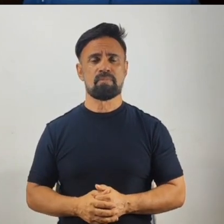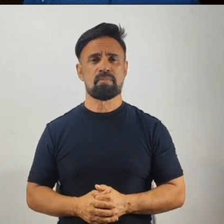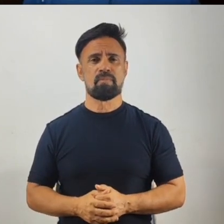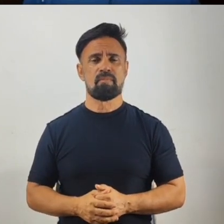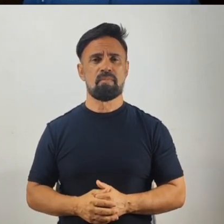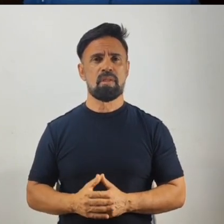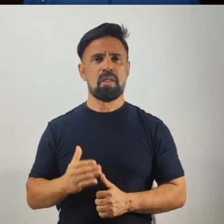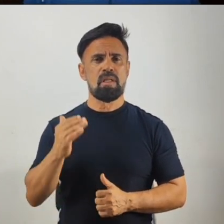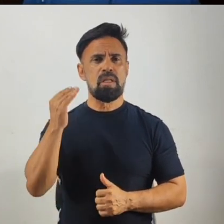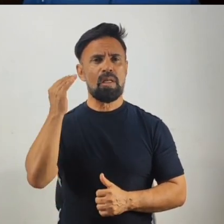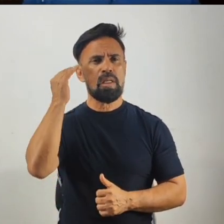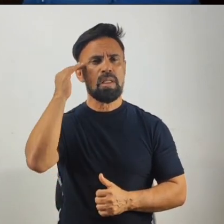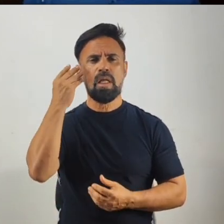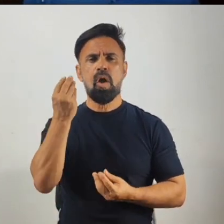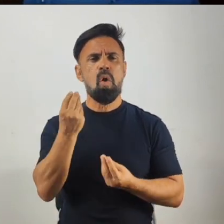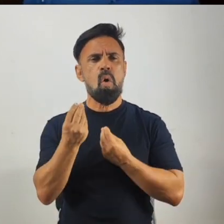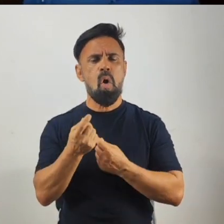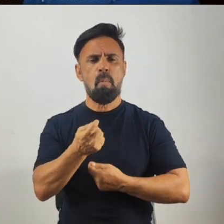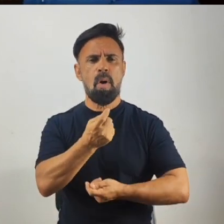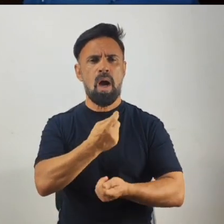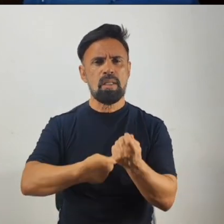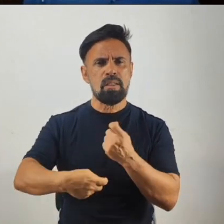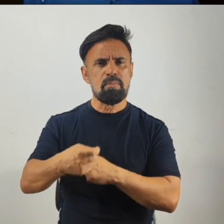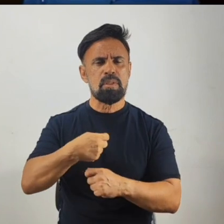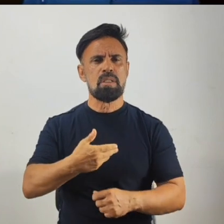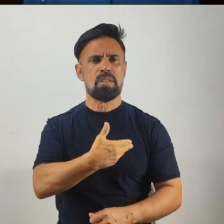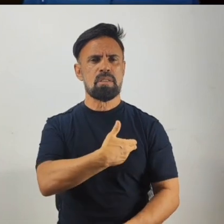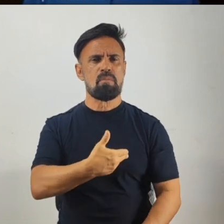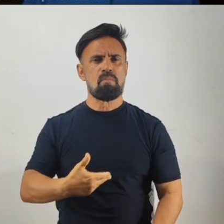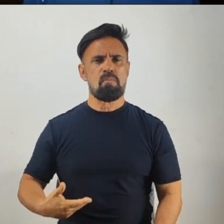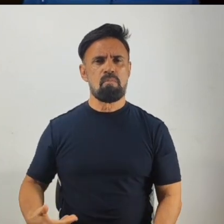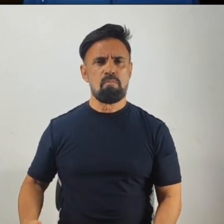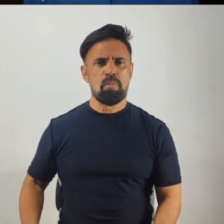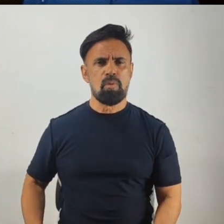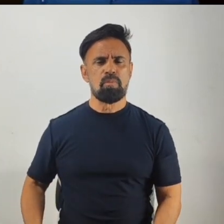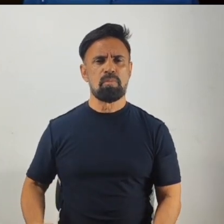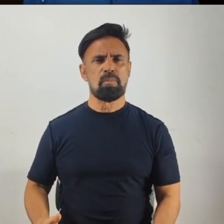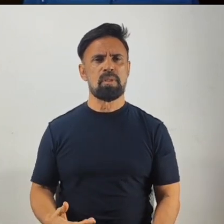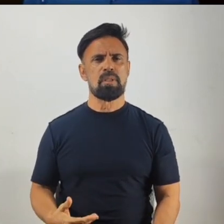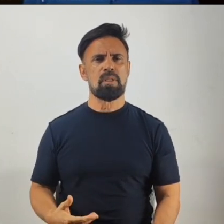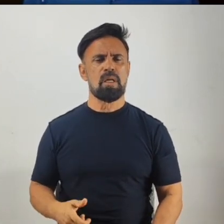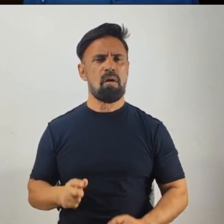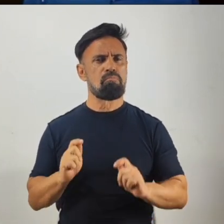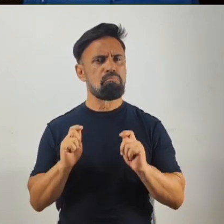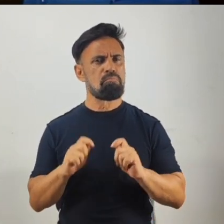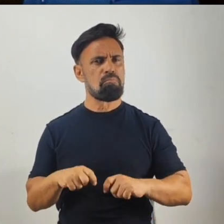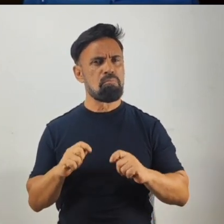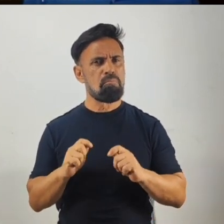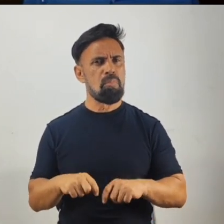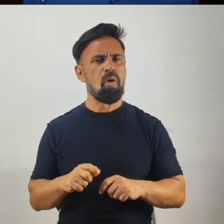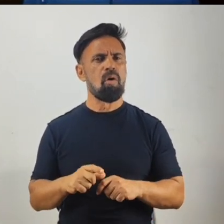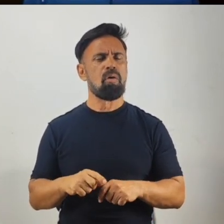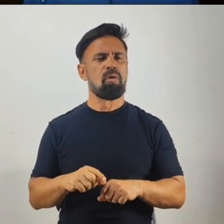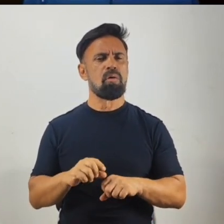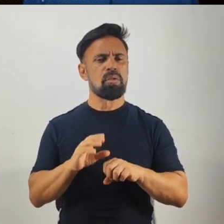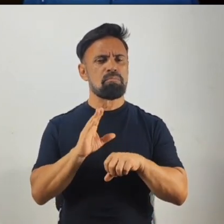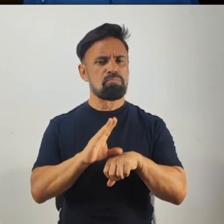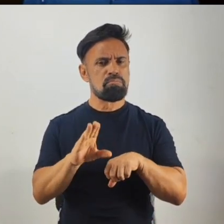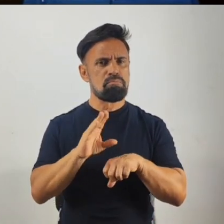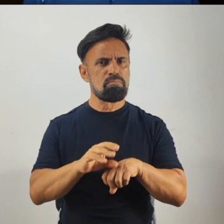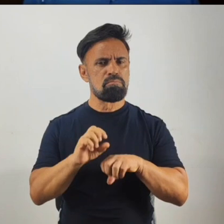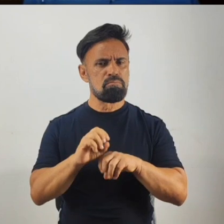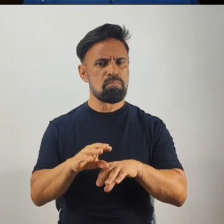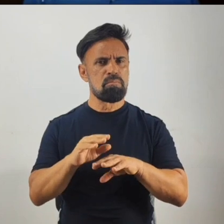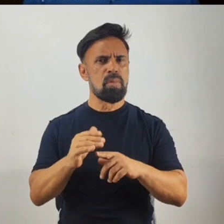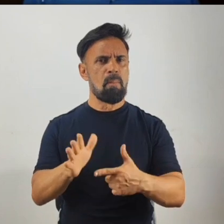a compreendermos como a administração pública se tem capacitado para